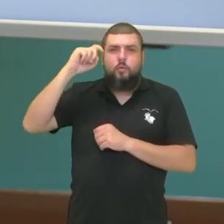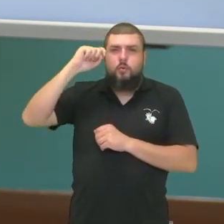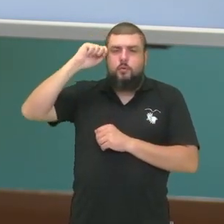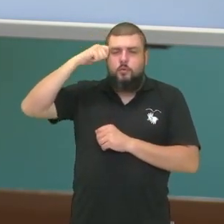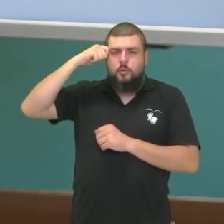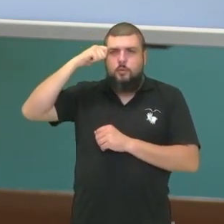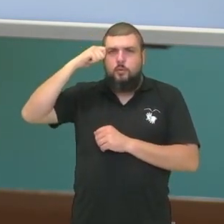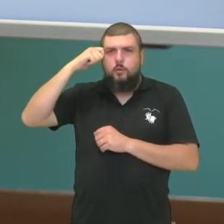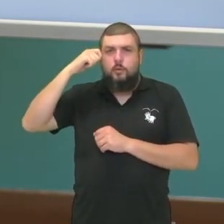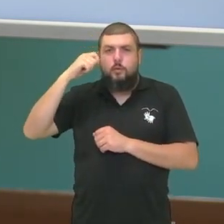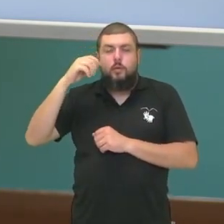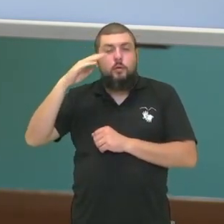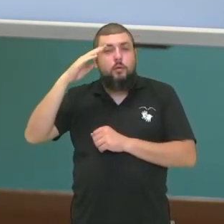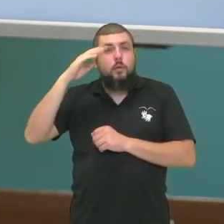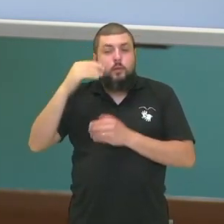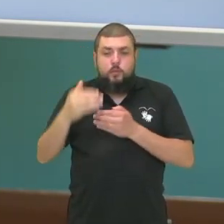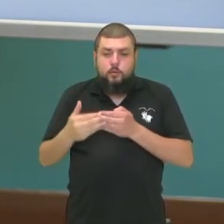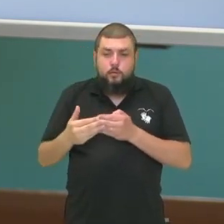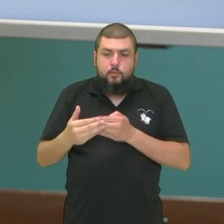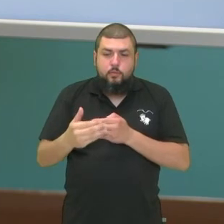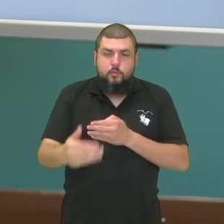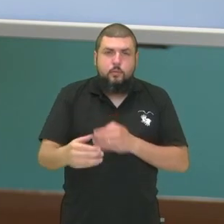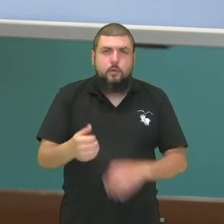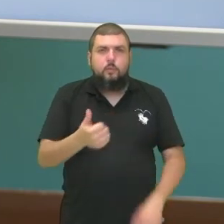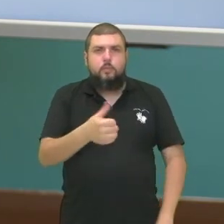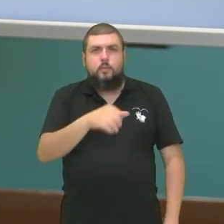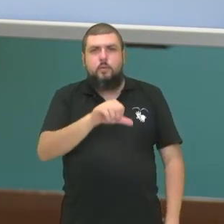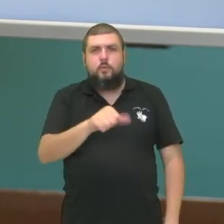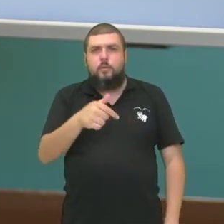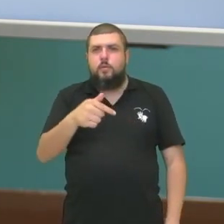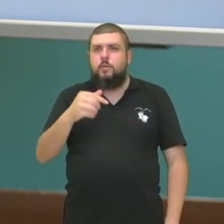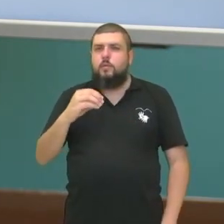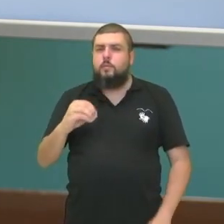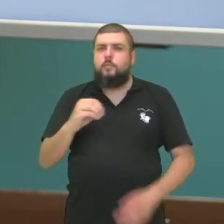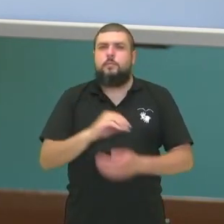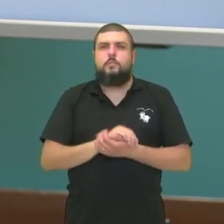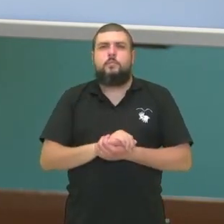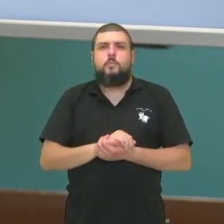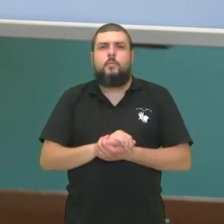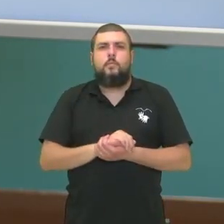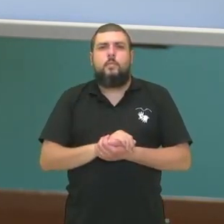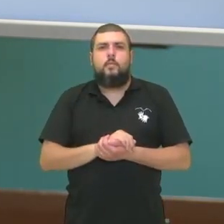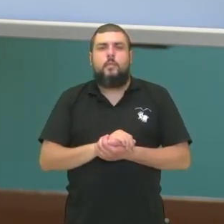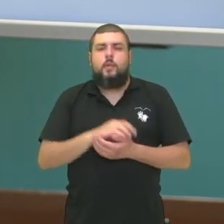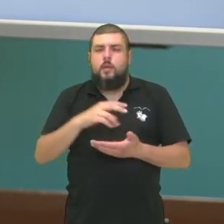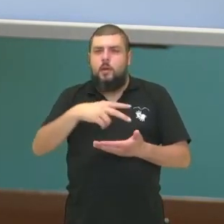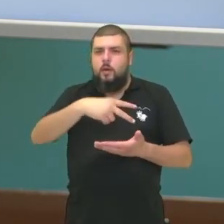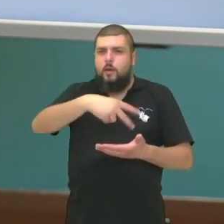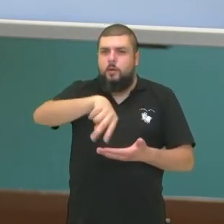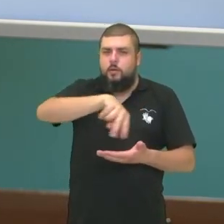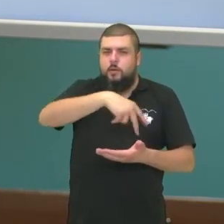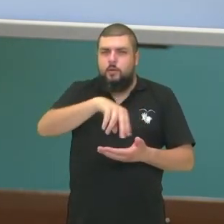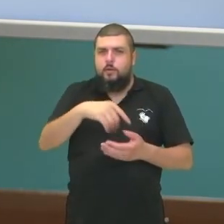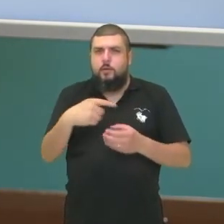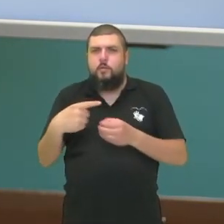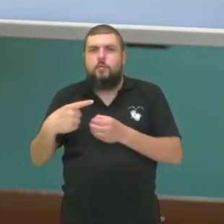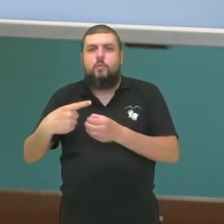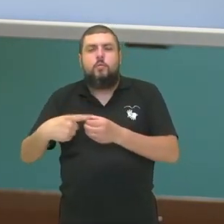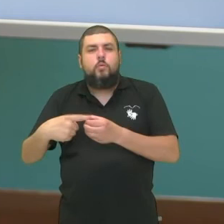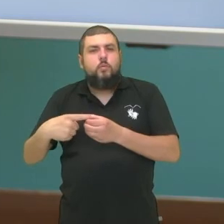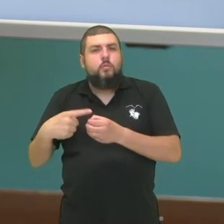década de 70. Então, a dança urbana também esteve envolvido nas lutas da